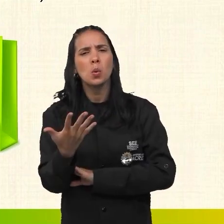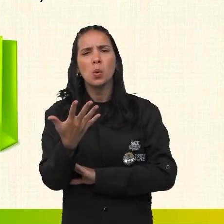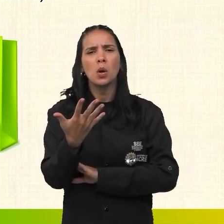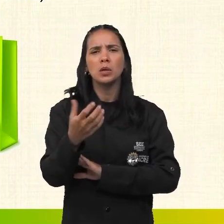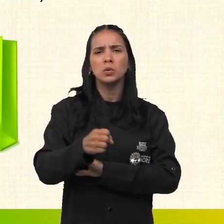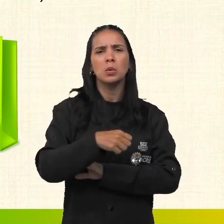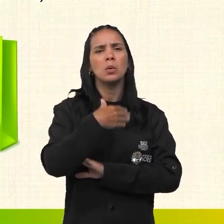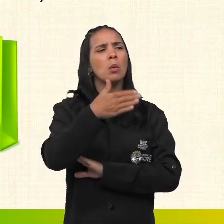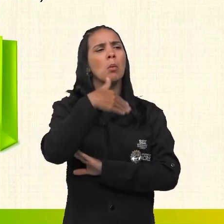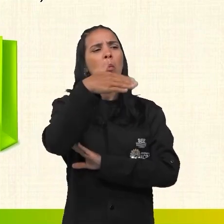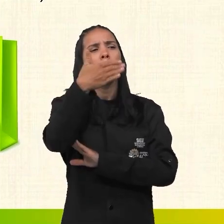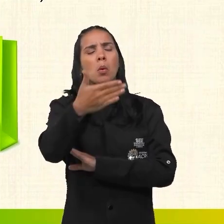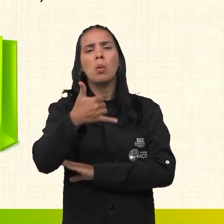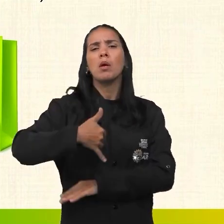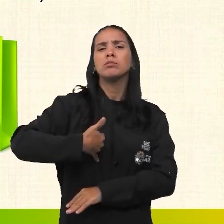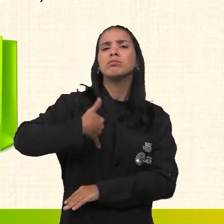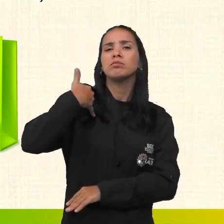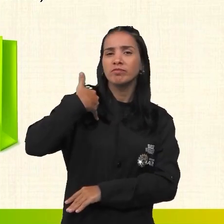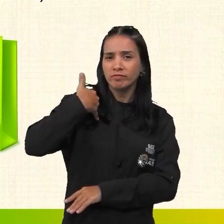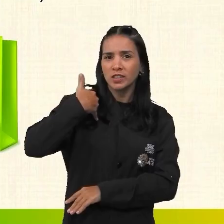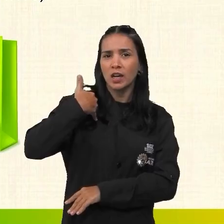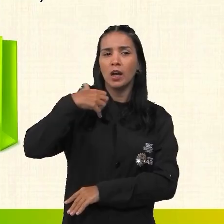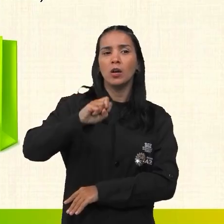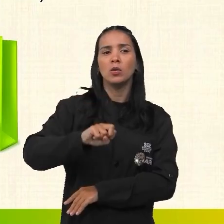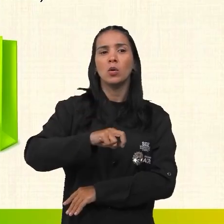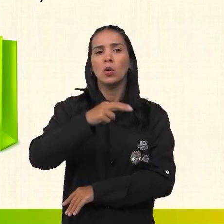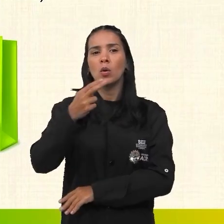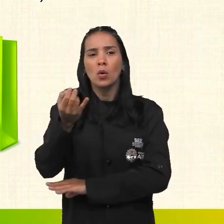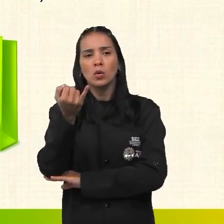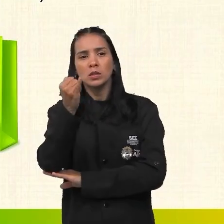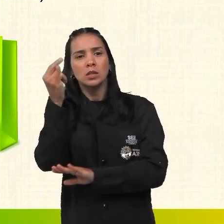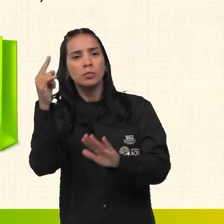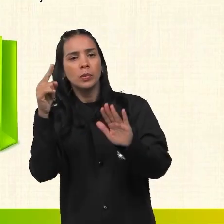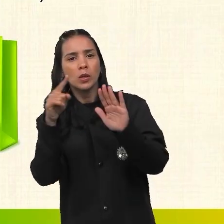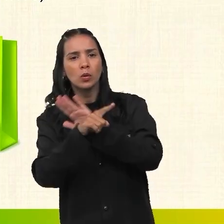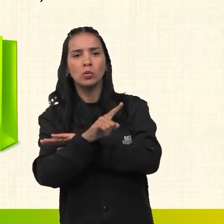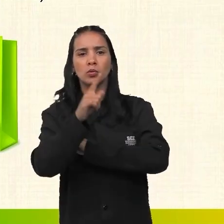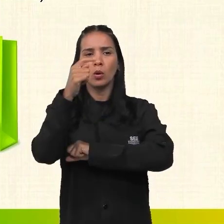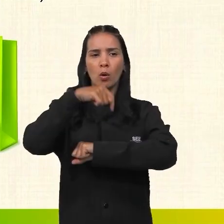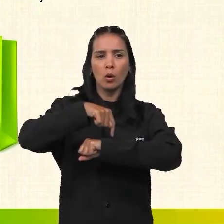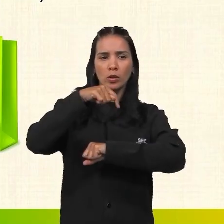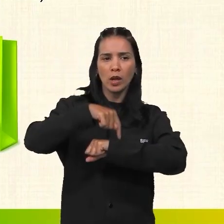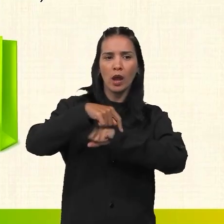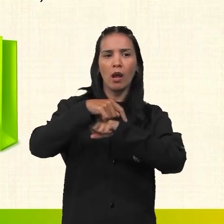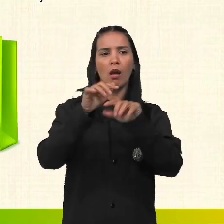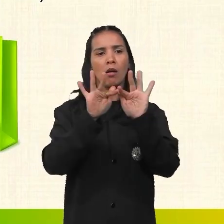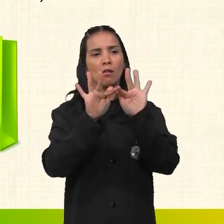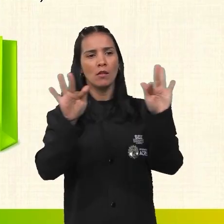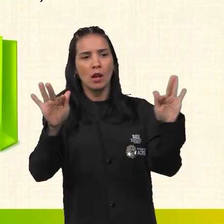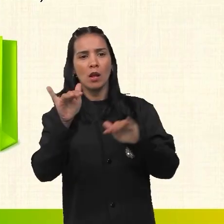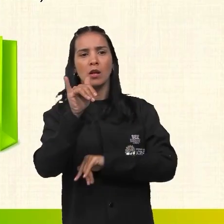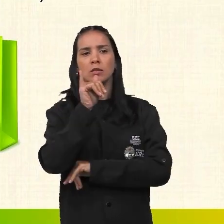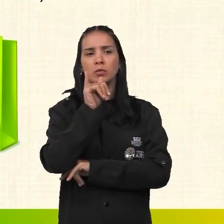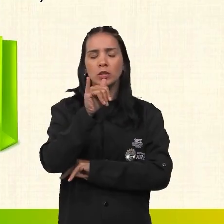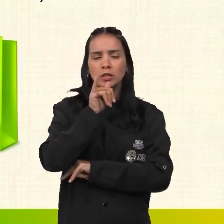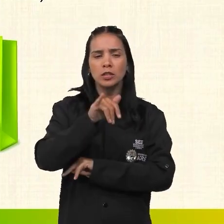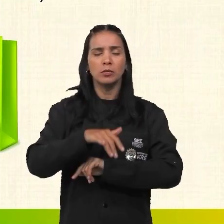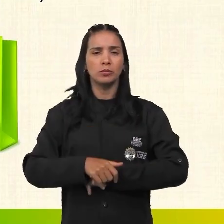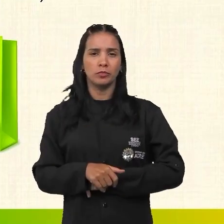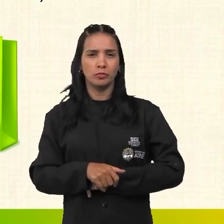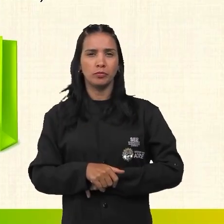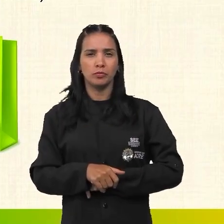ou em frases que indicam quando algo aconteceu. Por exemplo, when is the next